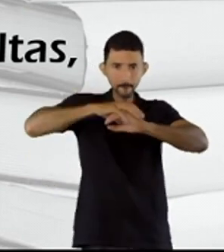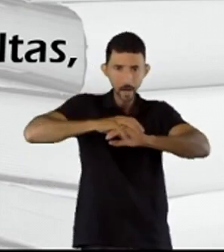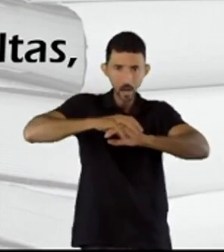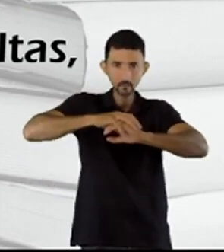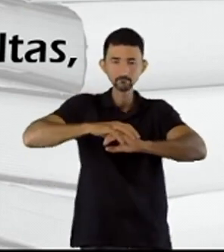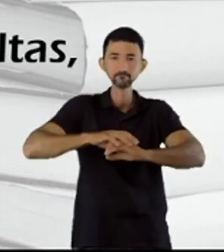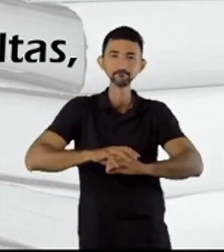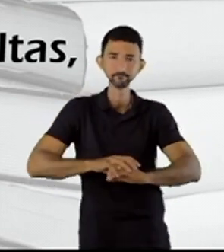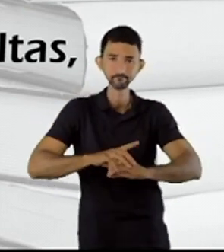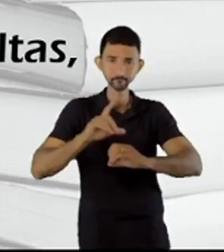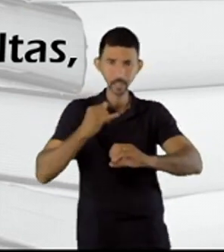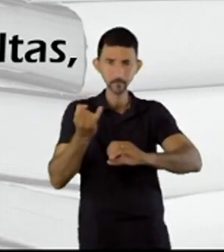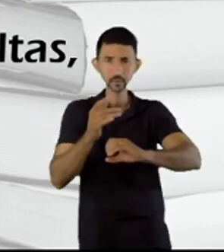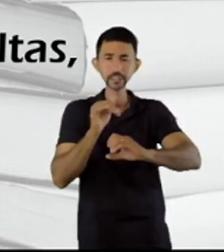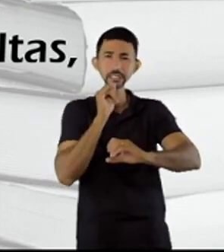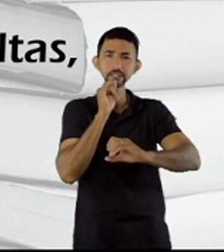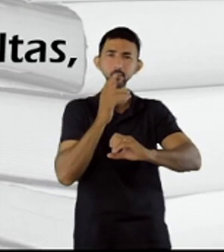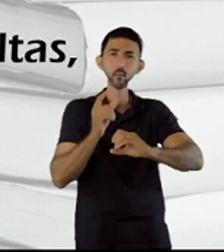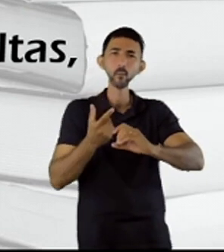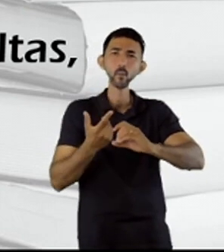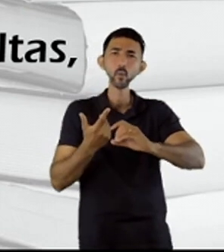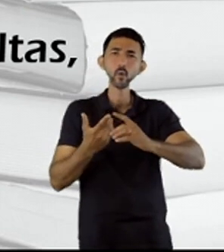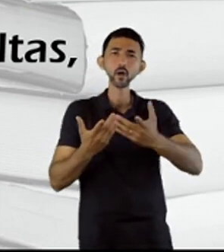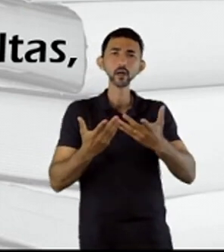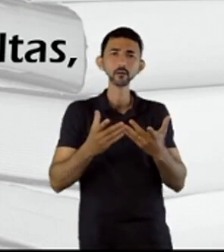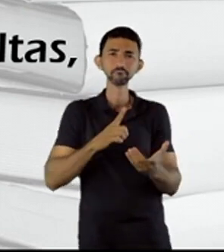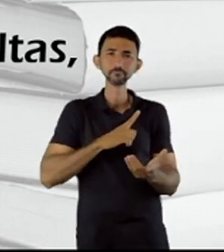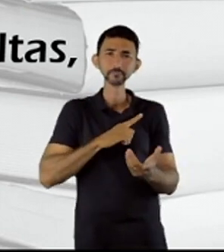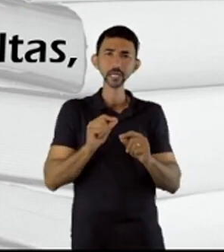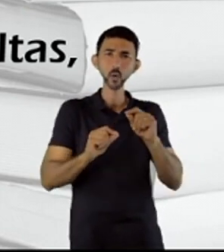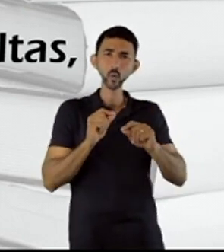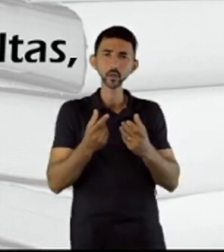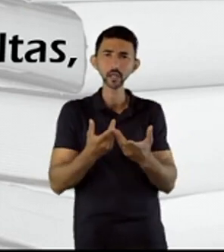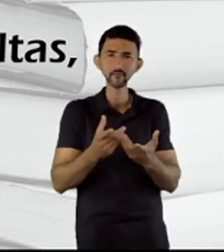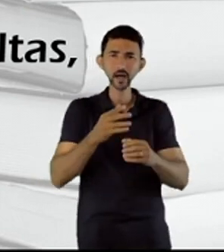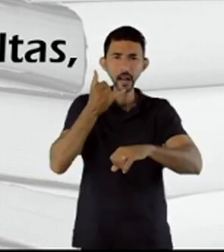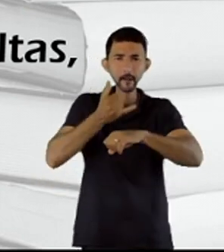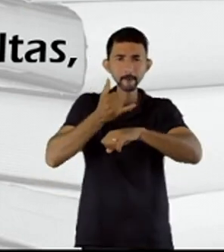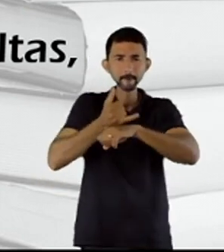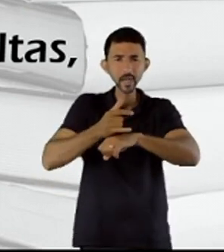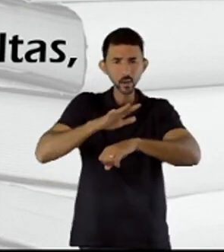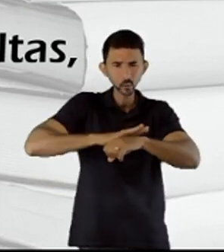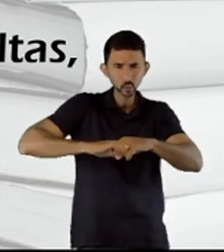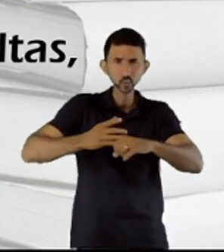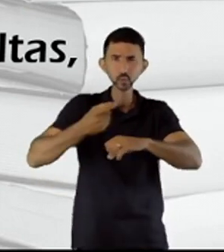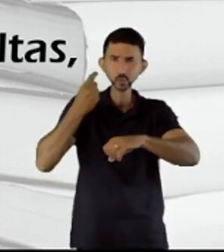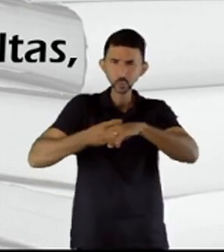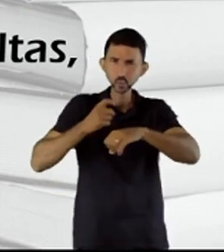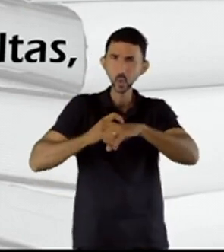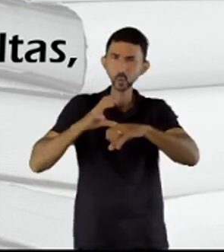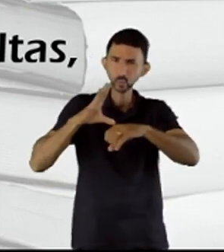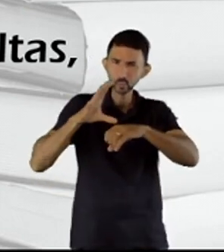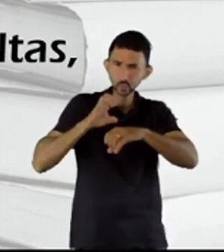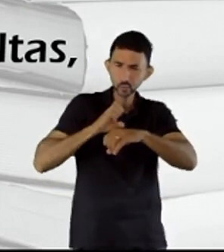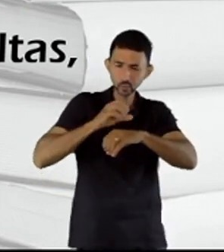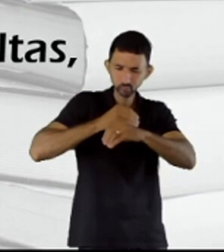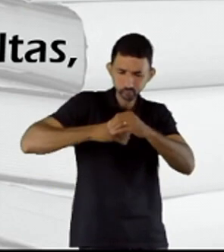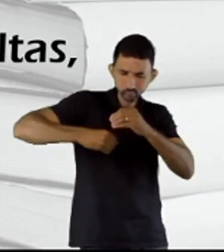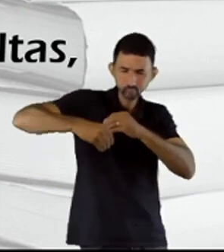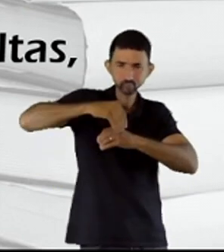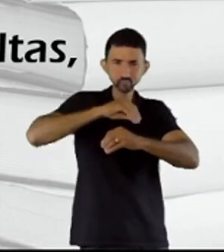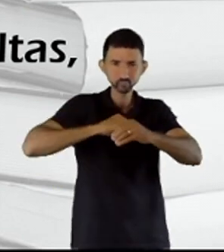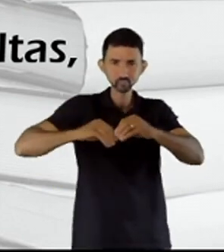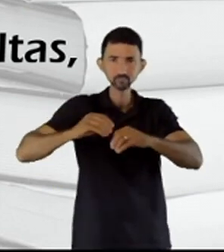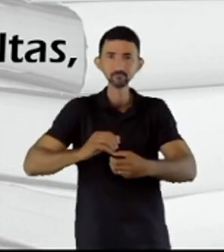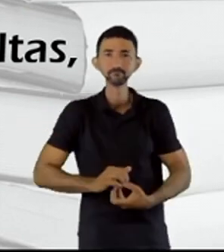Terra. Isso é importante por quê? Porque você tem aí muitos metais densos, né, envolvidos aí no